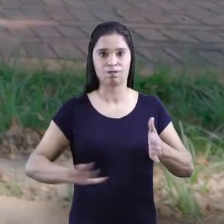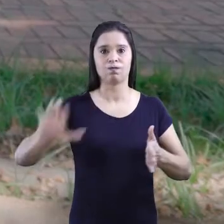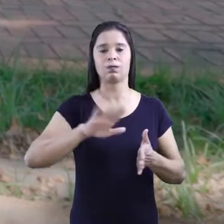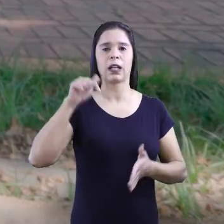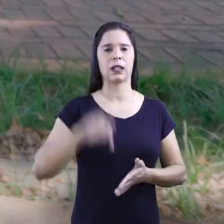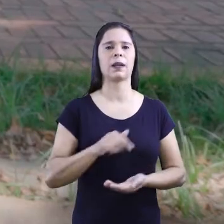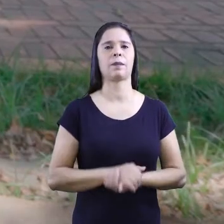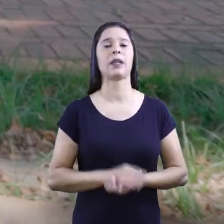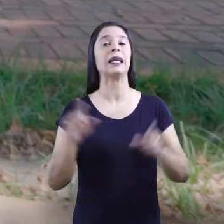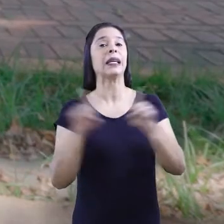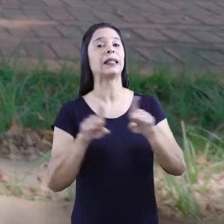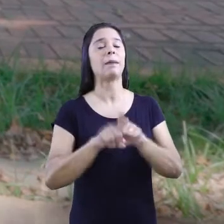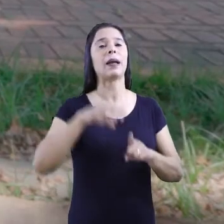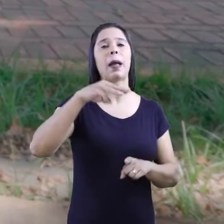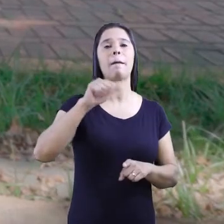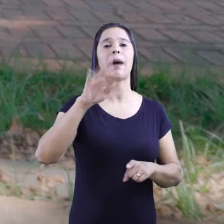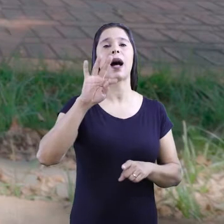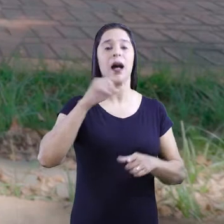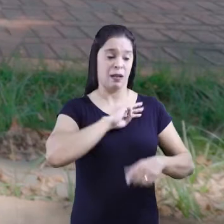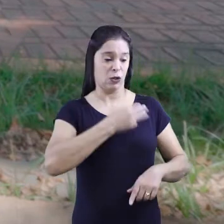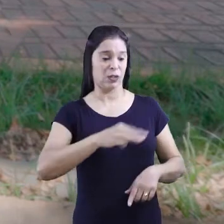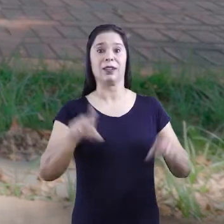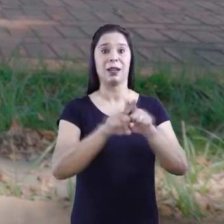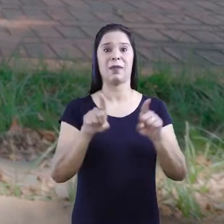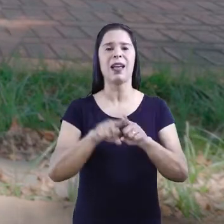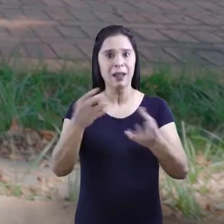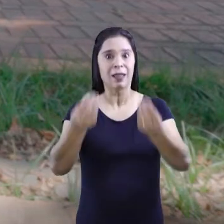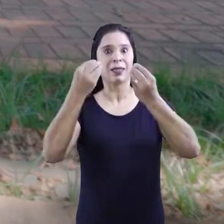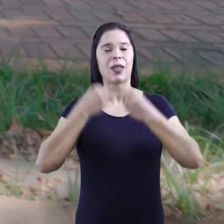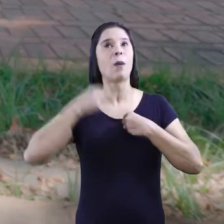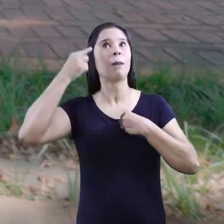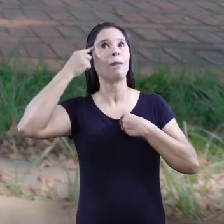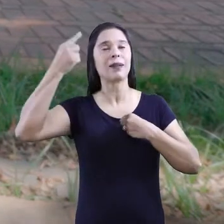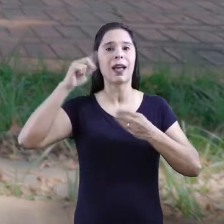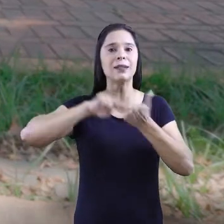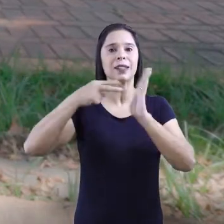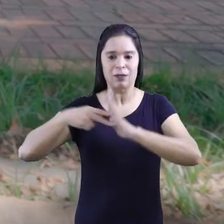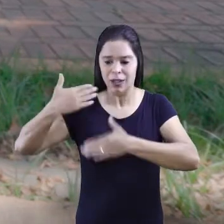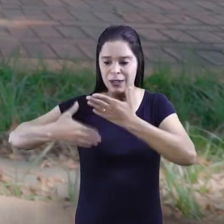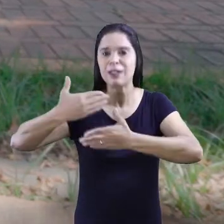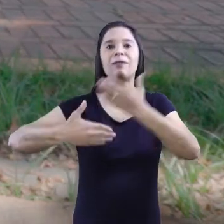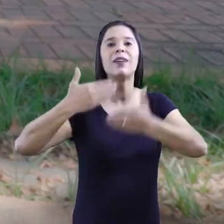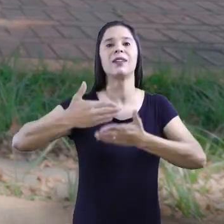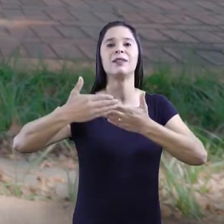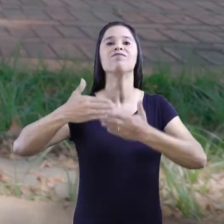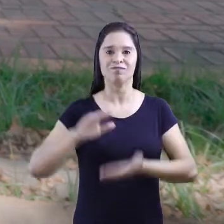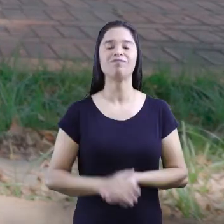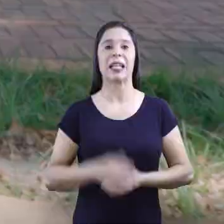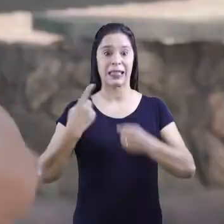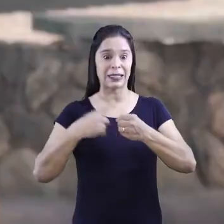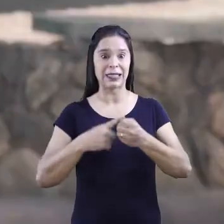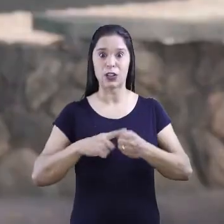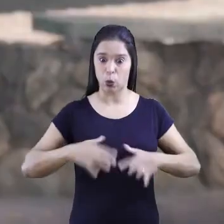estação chegou nessa região nossa aqui, e para Matosinhos especificamente, ela significou uma ideia de desenvolvimento,